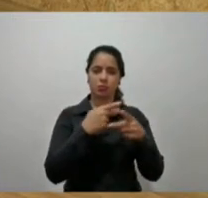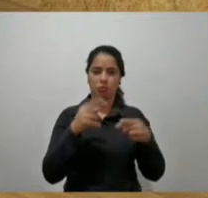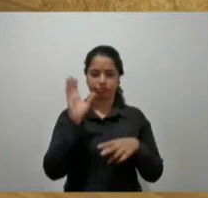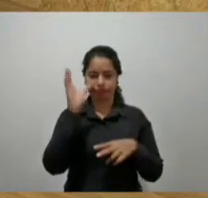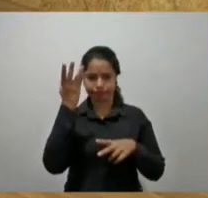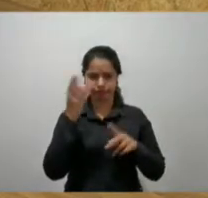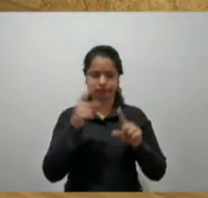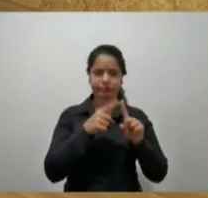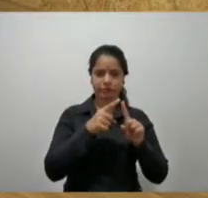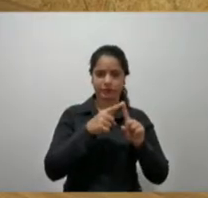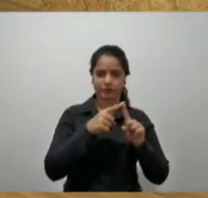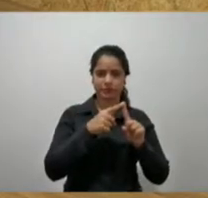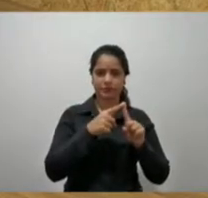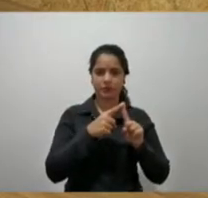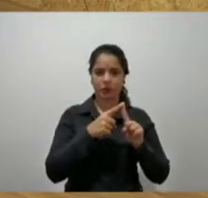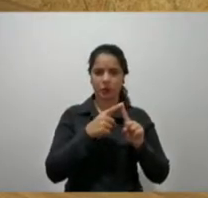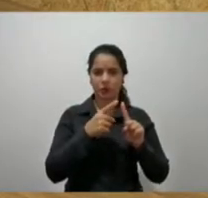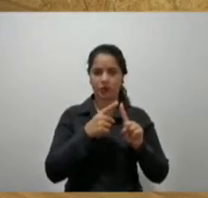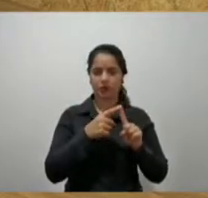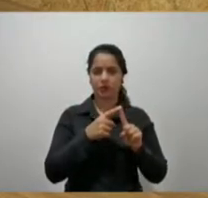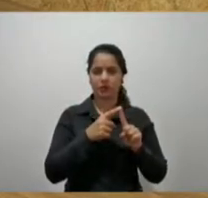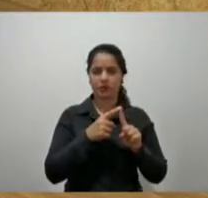essa questão de tentar,